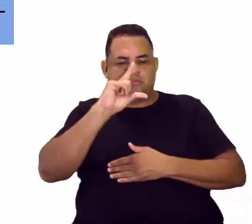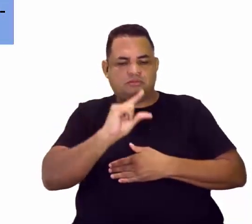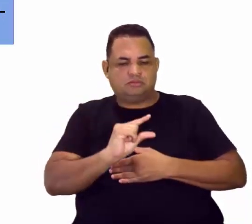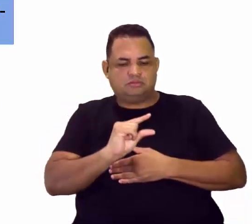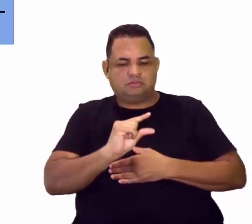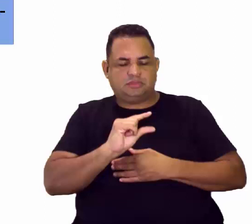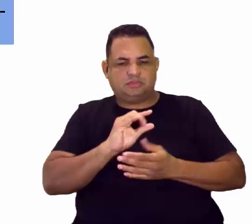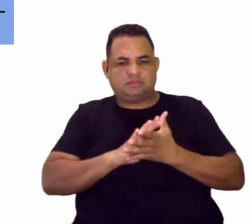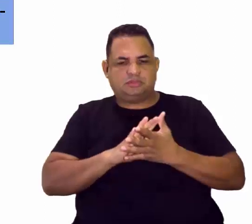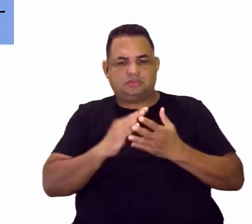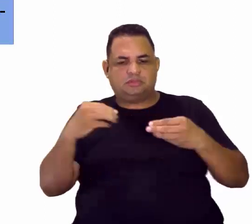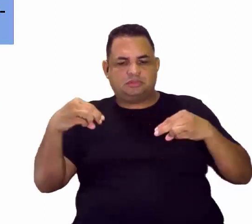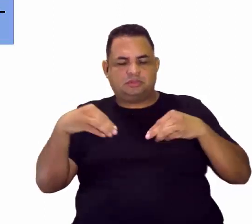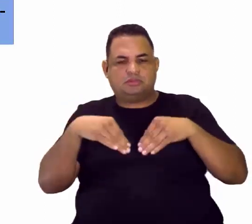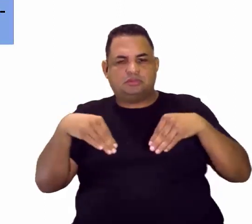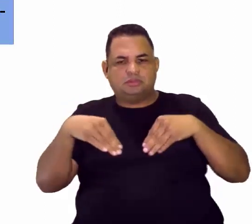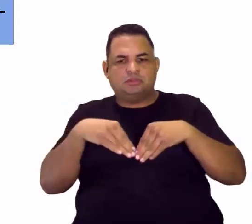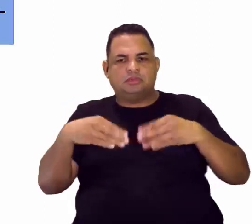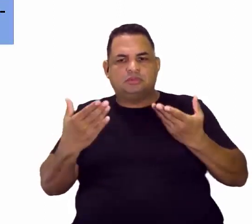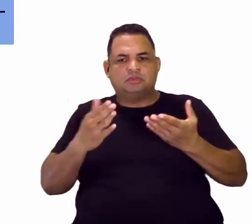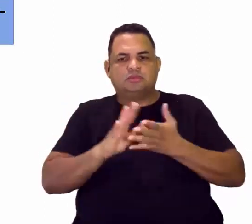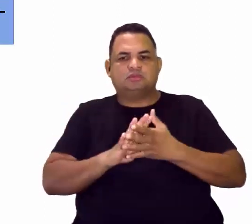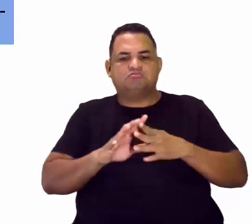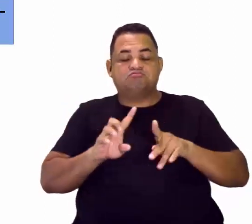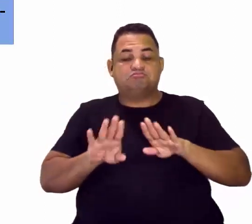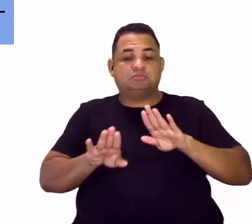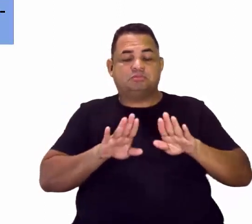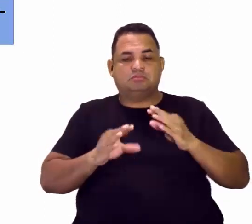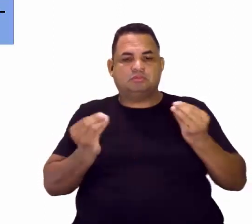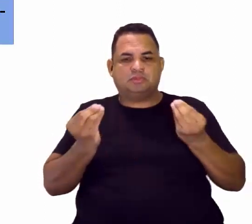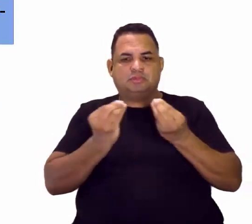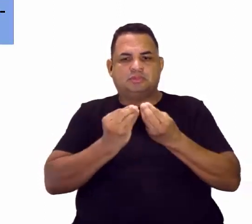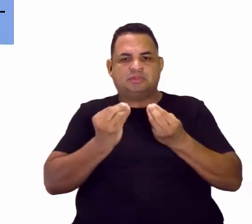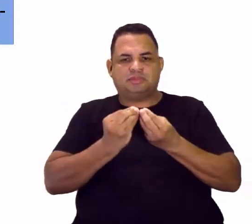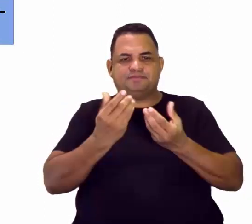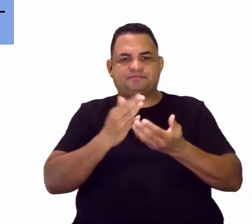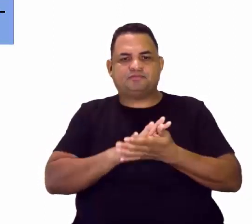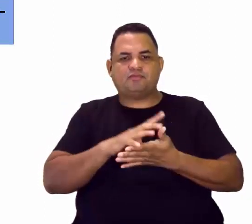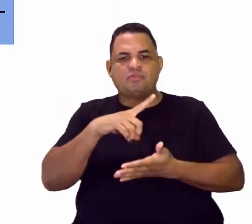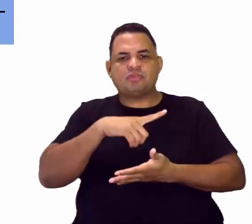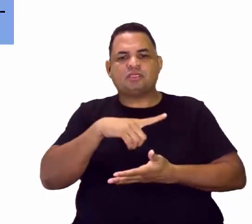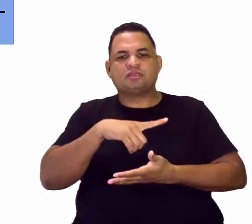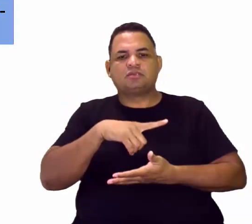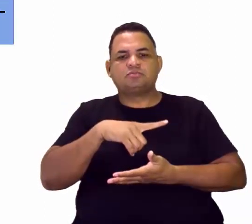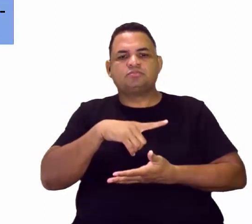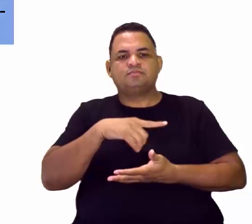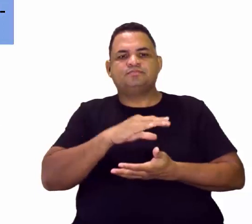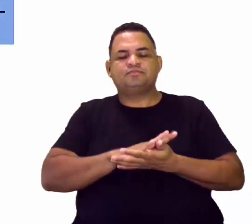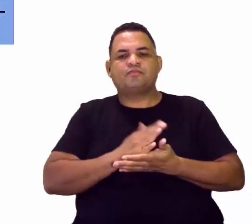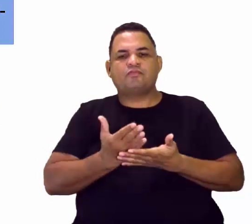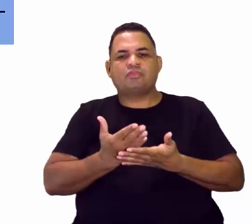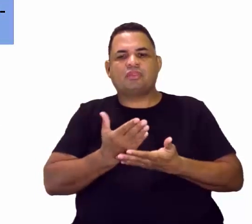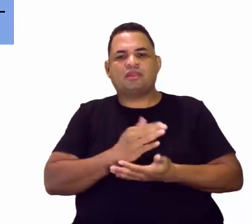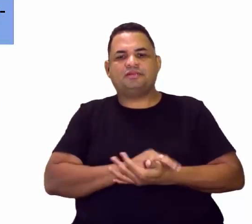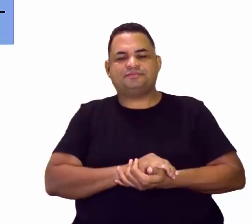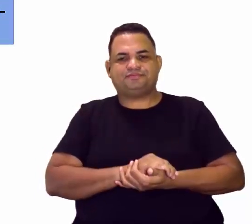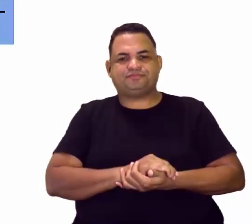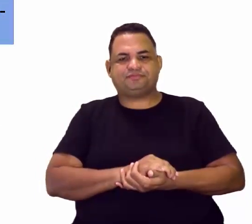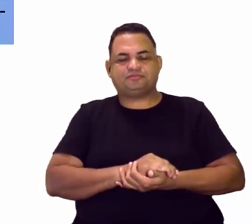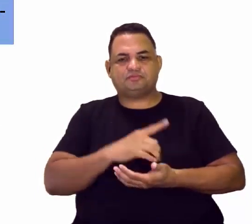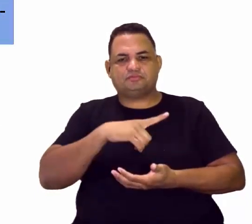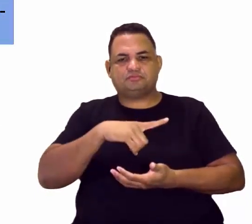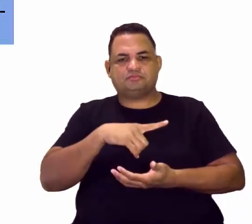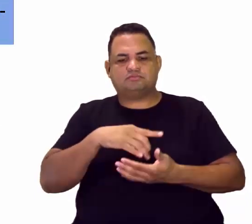que atrai determinadas moléculas. Aqui existe um pouquinho de maior de atração,